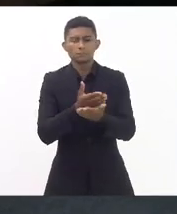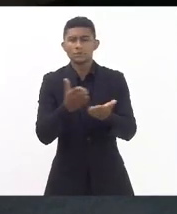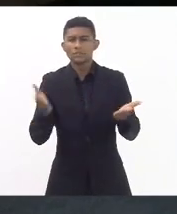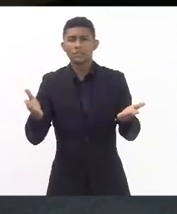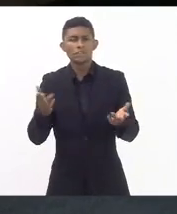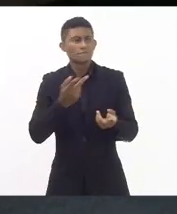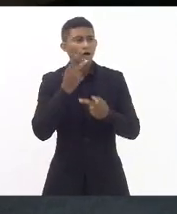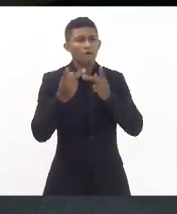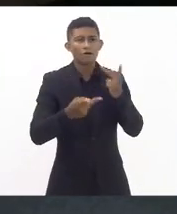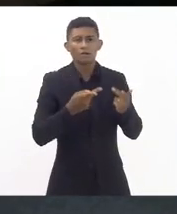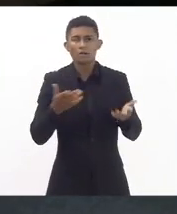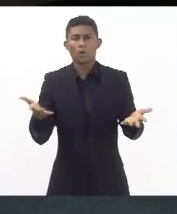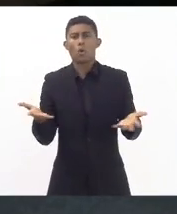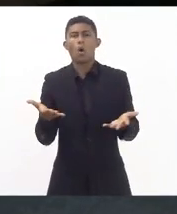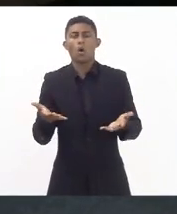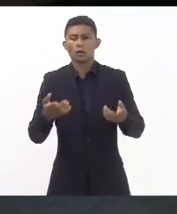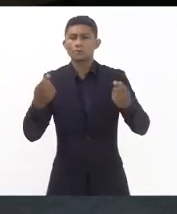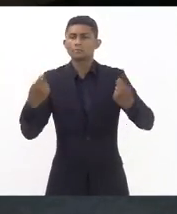precisamos hoje